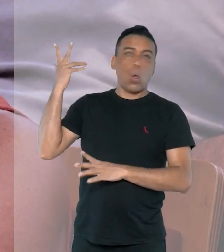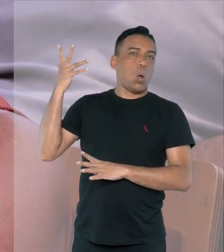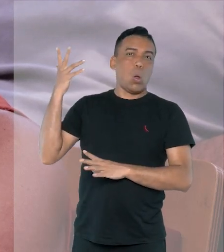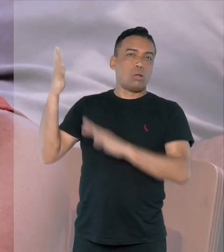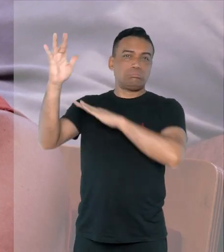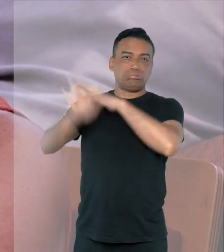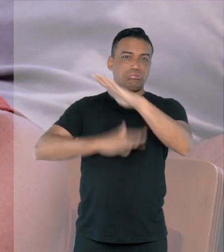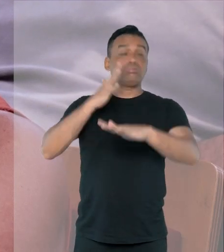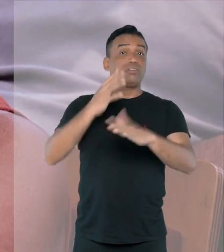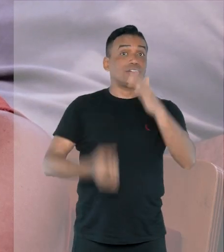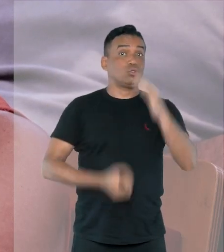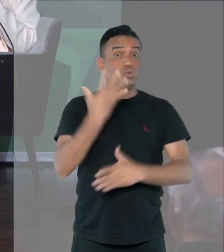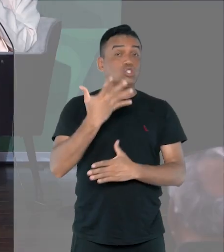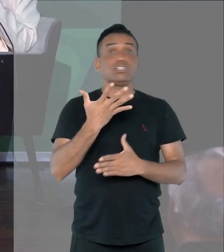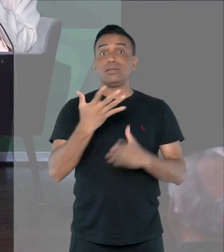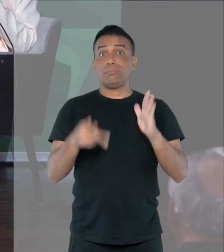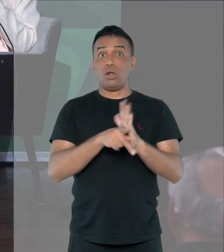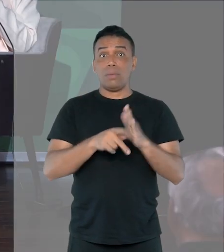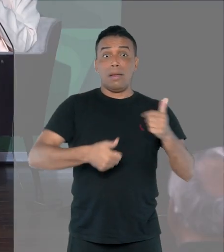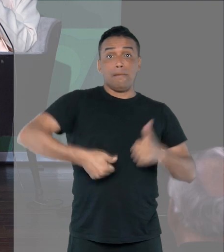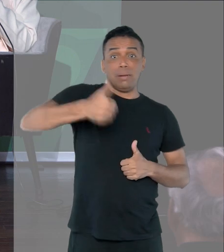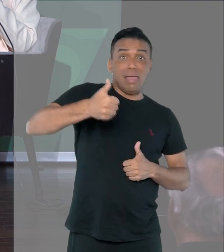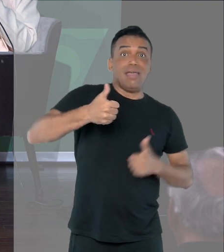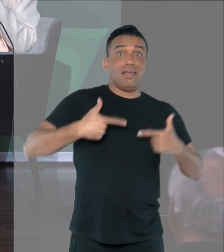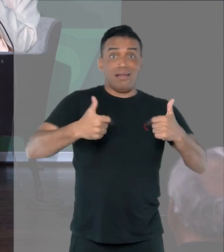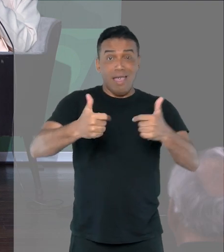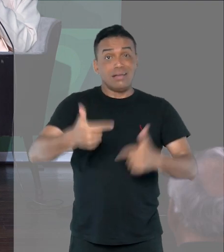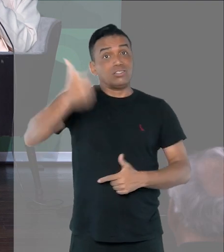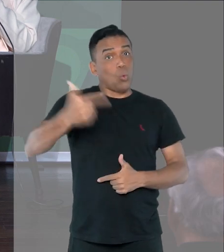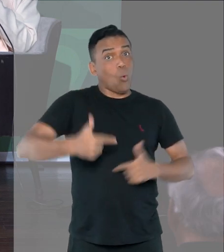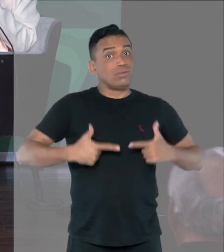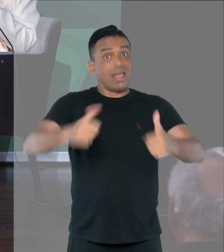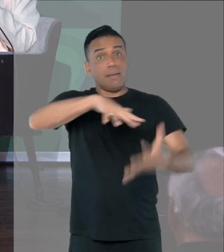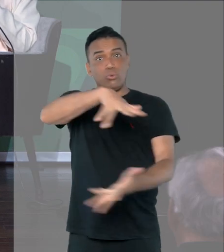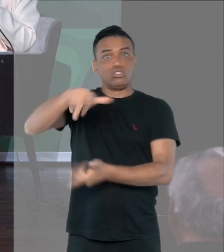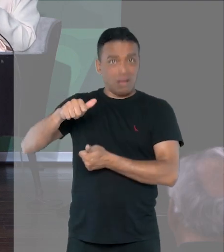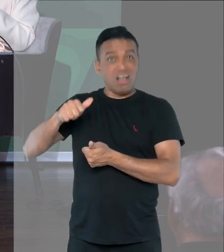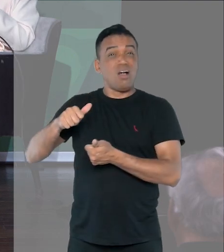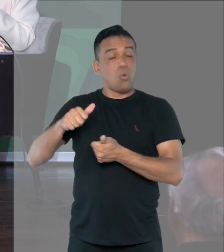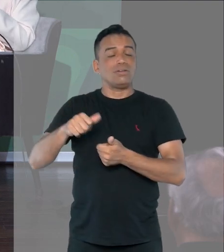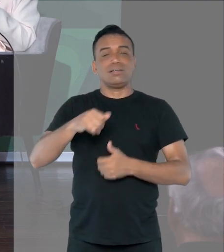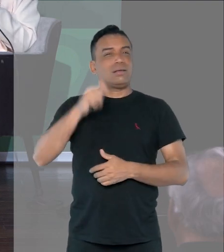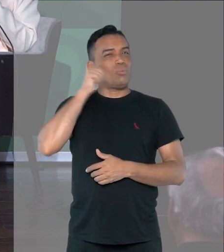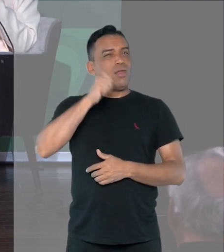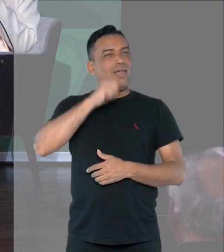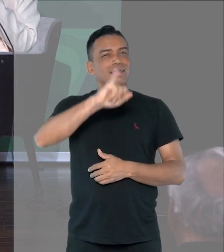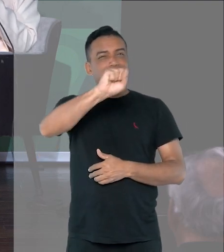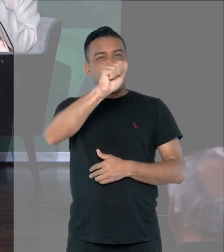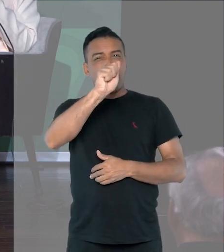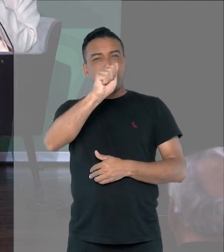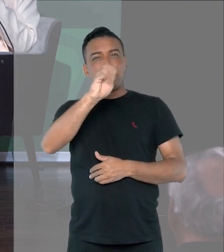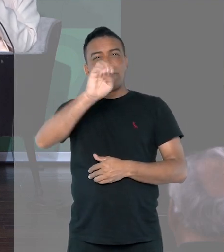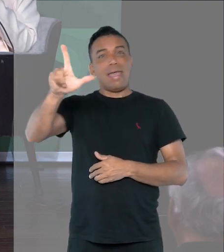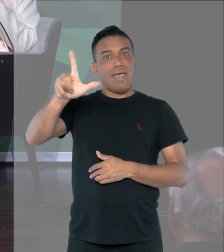Primeira e na Segunda Guerra Mundial, os franceses profundamente antissemitas. O caso Dreyfus, que a princesa Princesa Isabel, né, vai